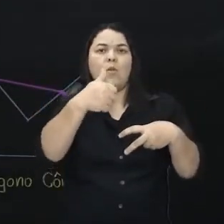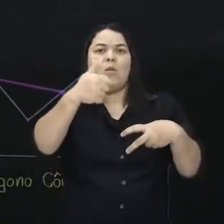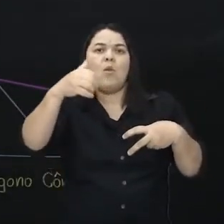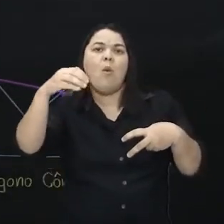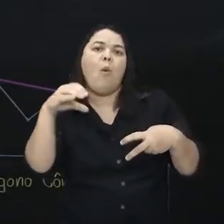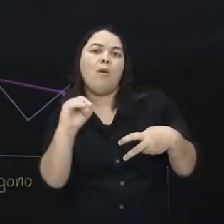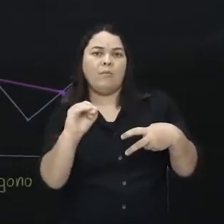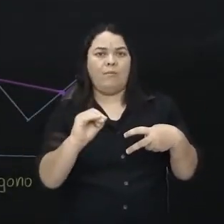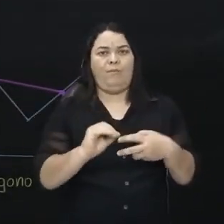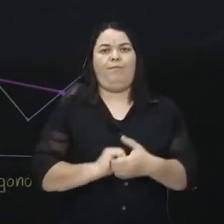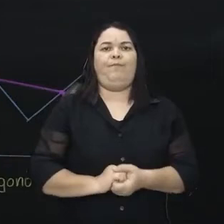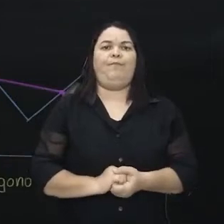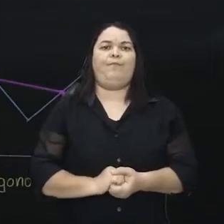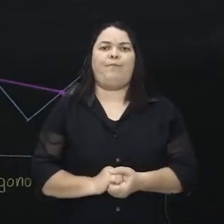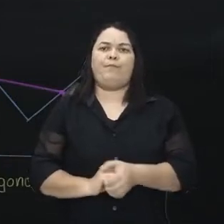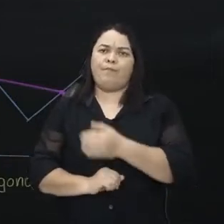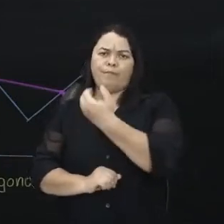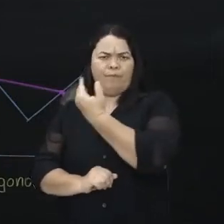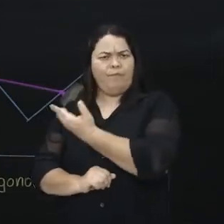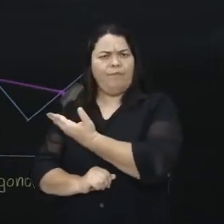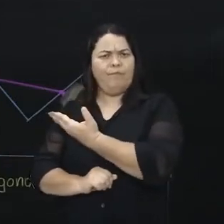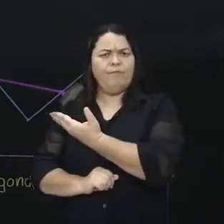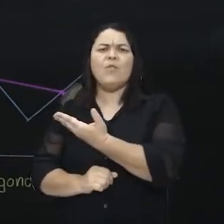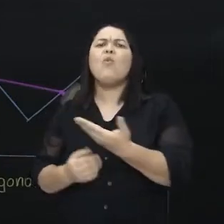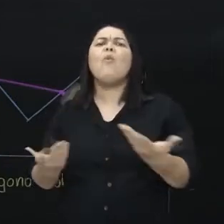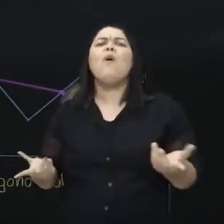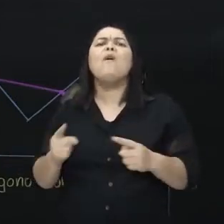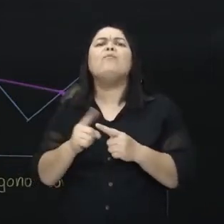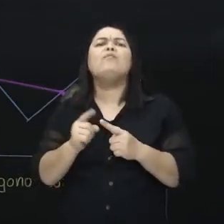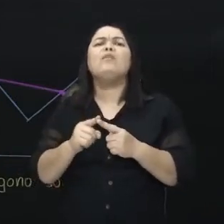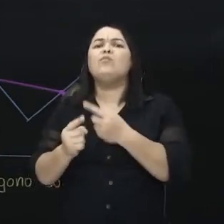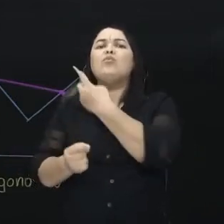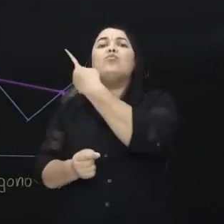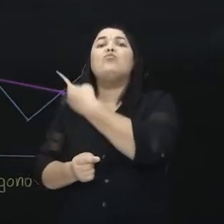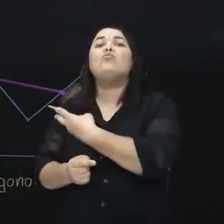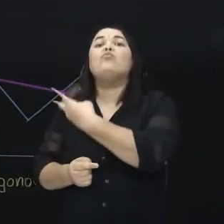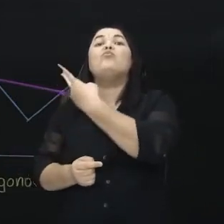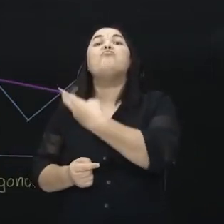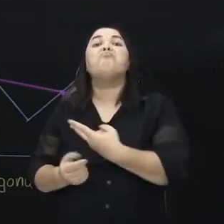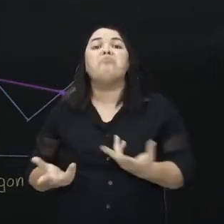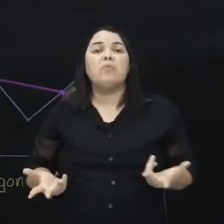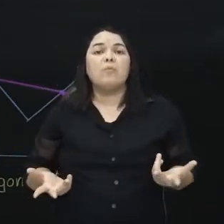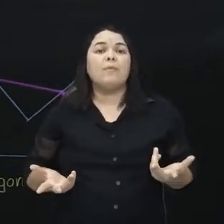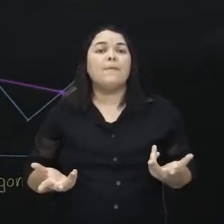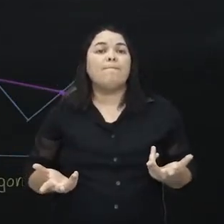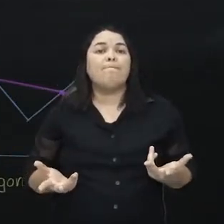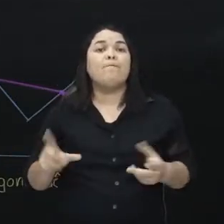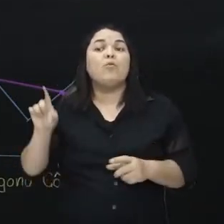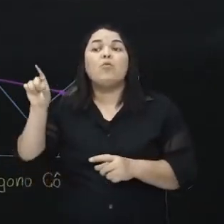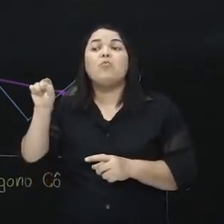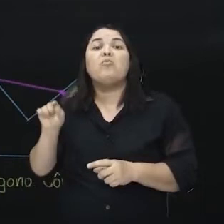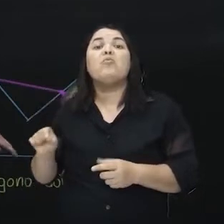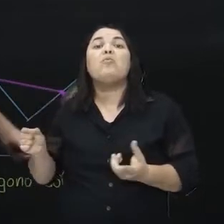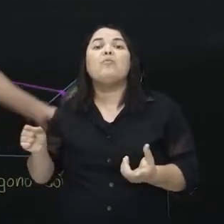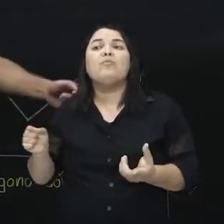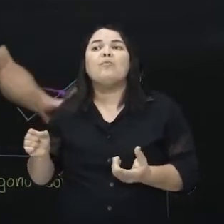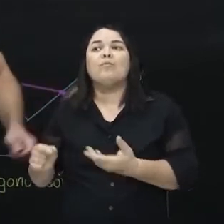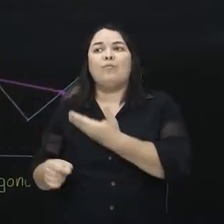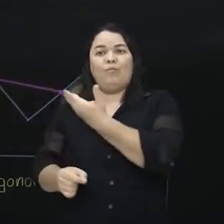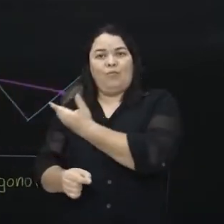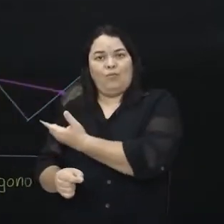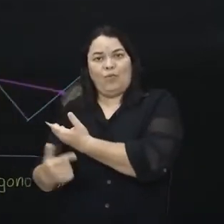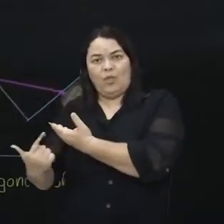que aqui está desenhado, ele é côncavo ou ele é convexo? Com toda certeza ele é